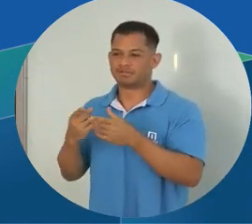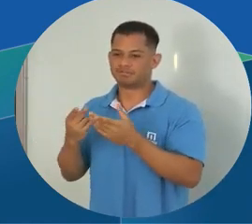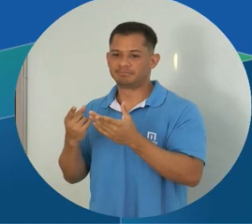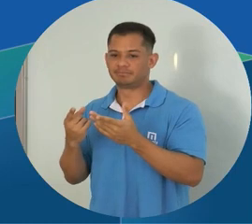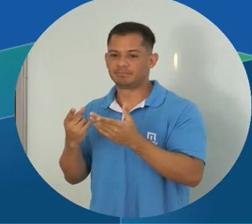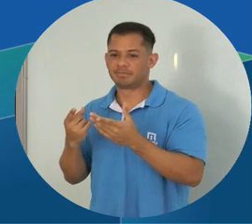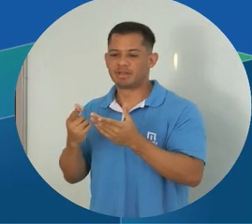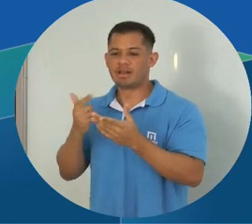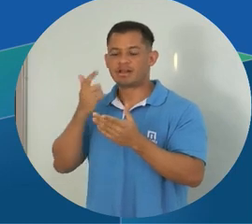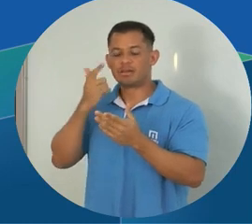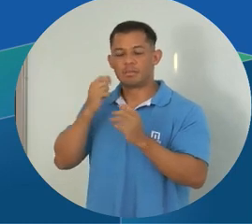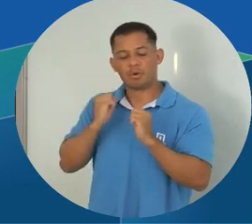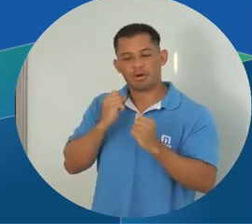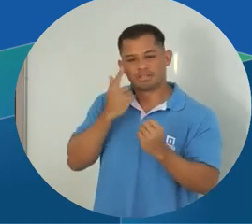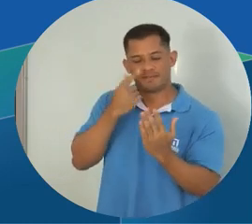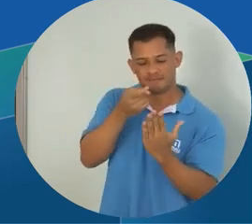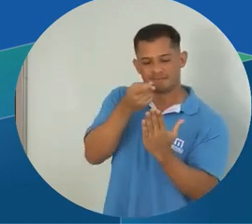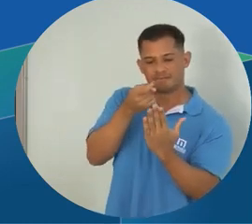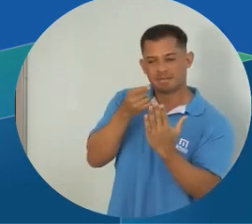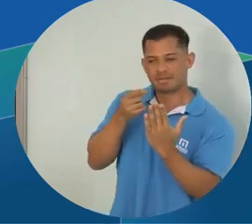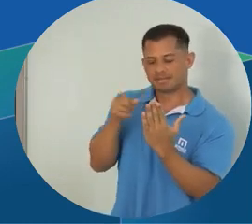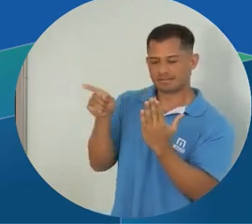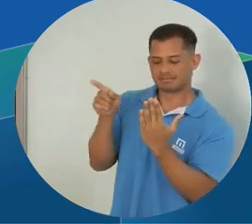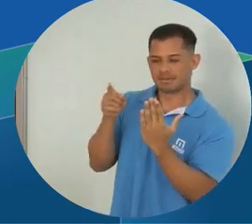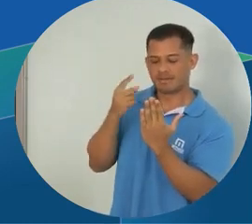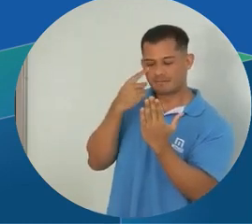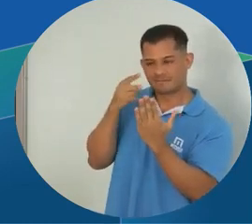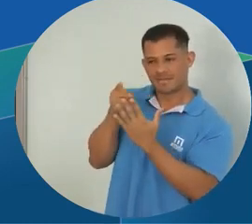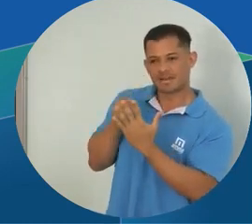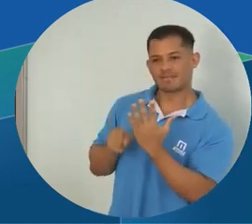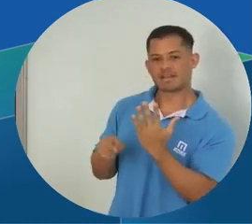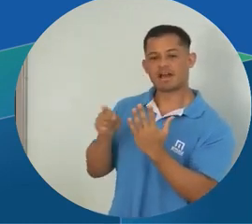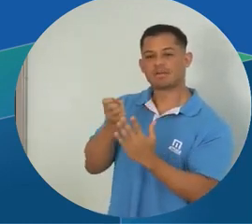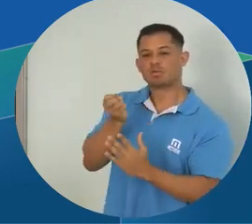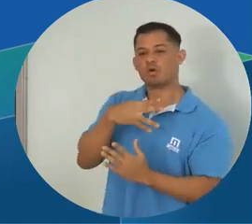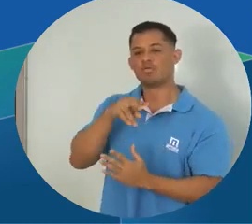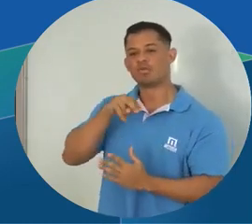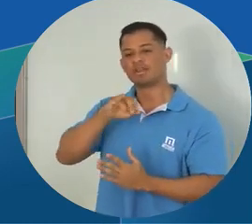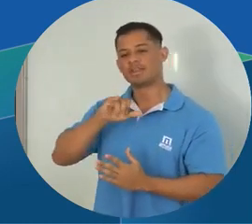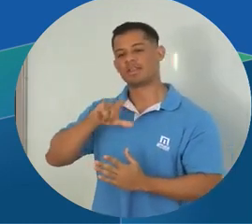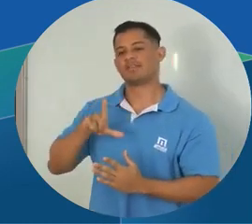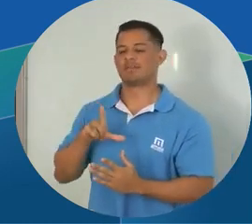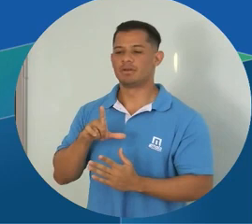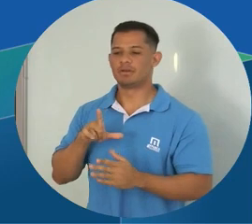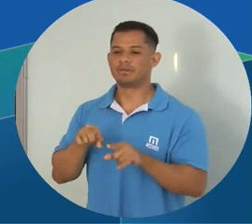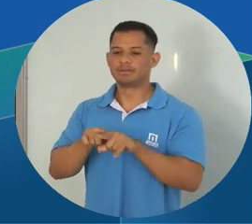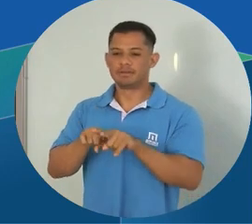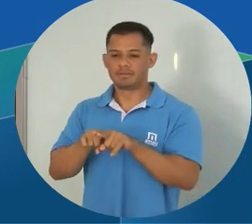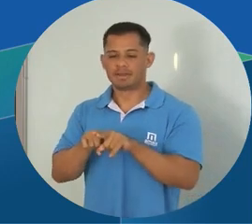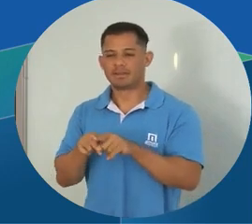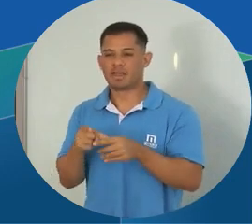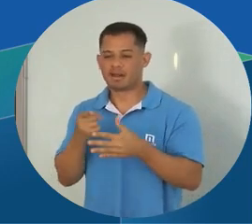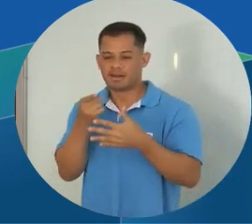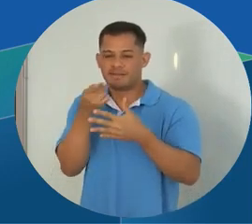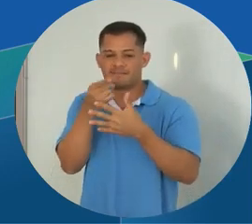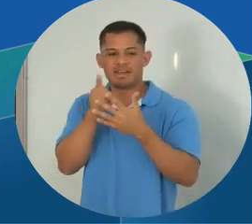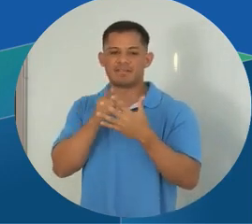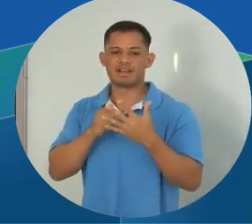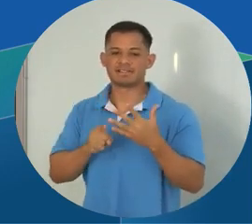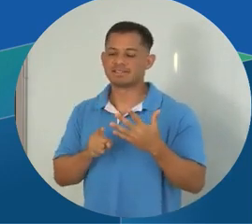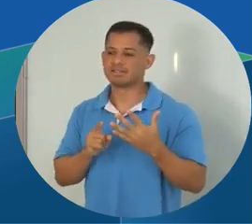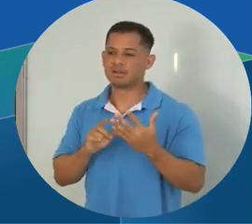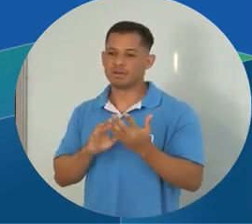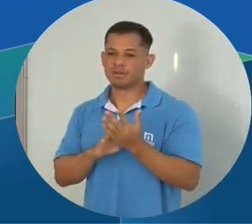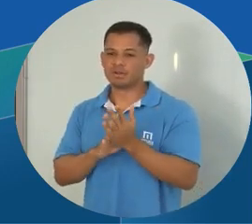novos níveis excepcionais podem ser obtidos, e a verificação, não mais de CCN, mas de